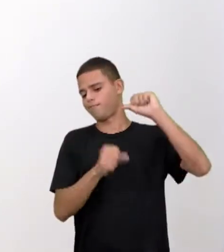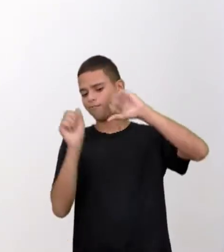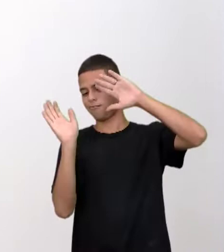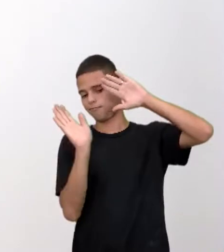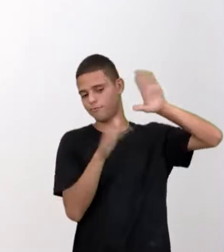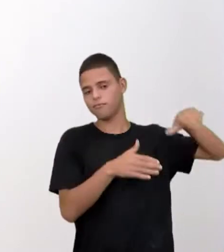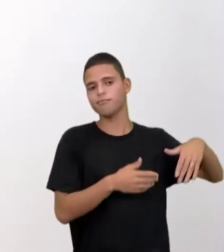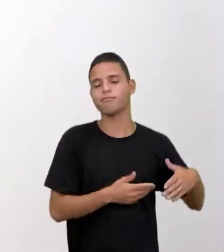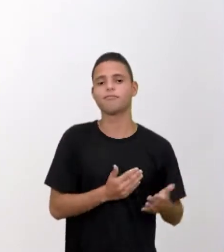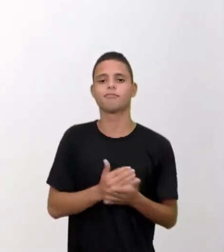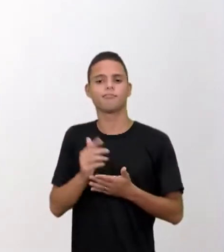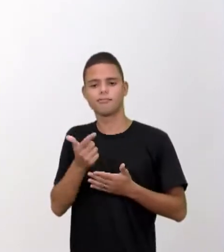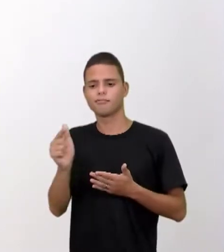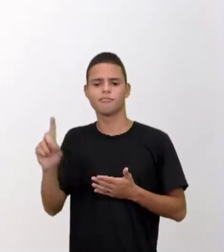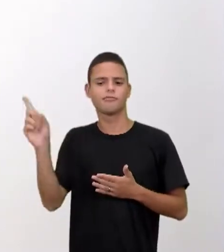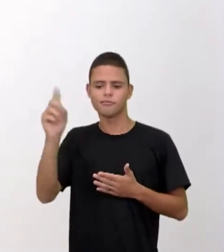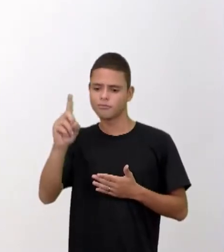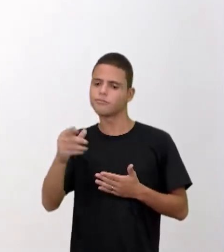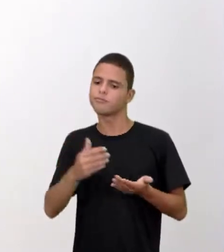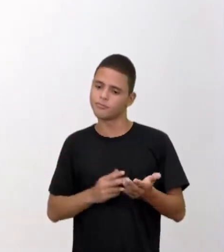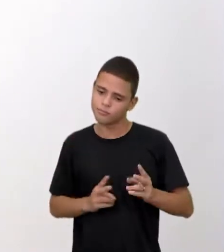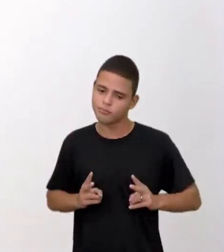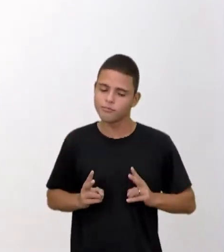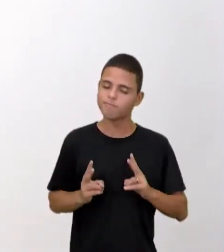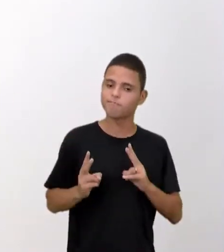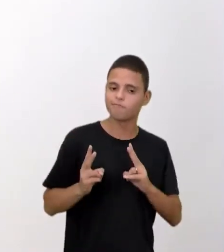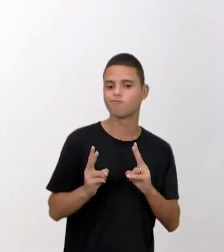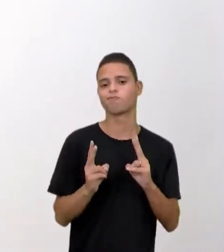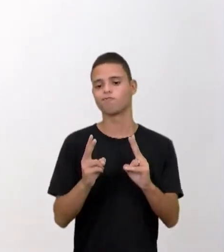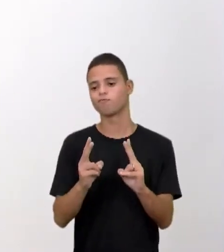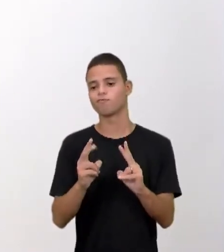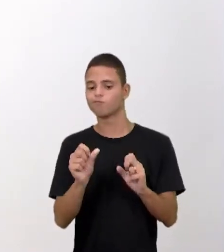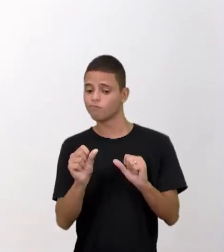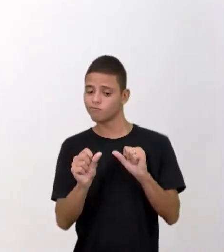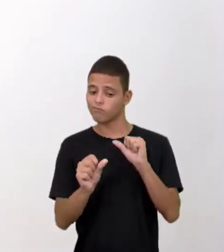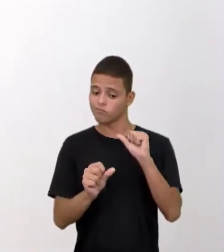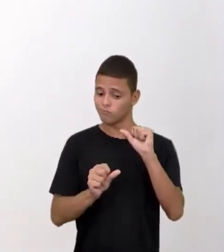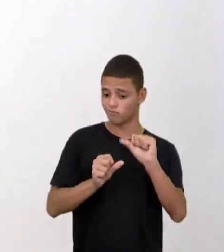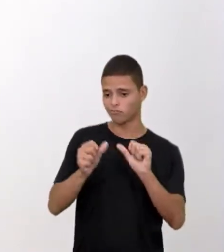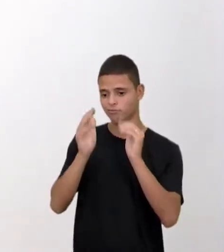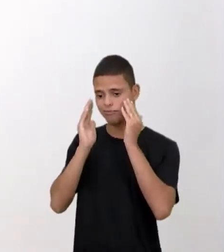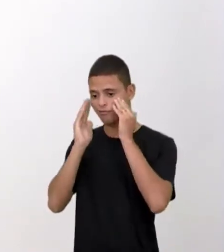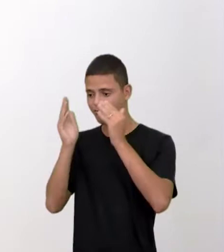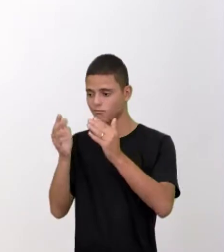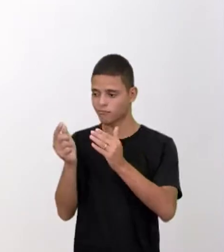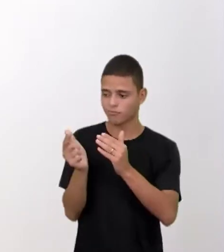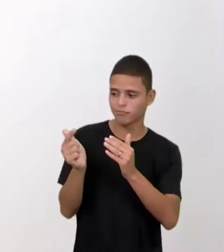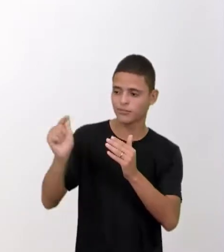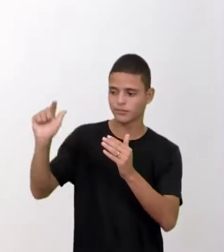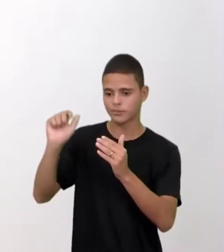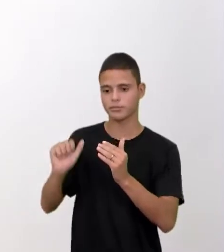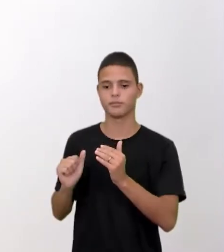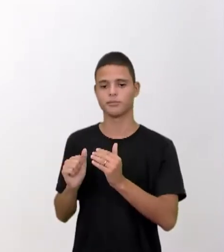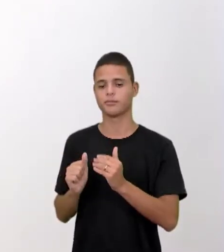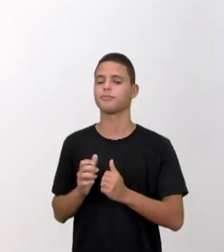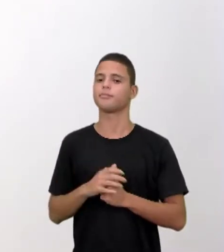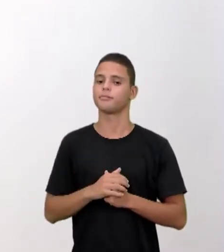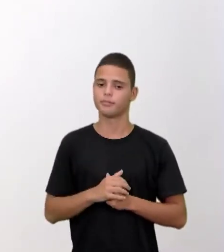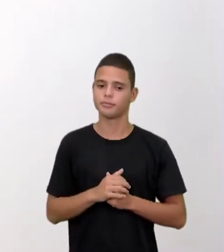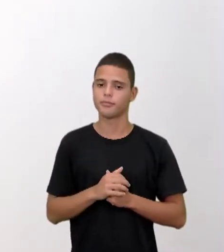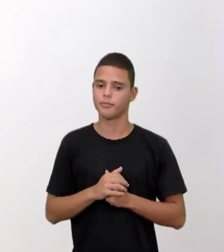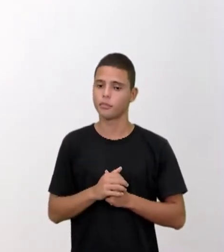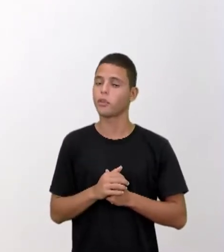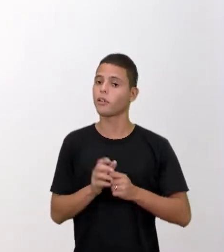uma continuação, a gente só vai, vamos dizer assim, deslocar a nossa lente para olhar para uma outra perspectiva, né? Mas